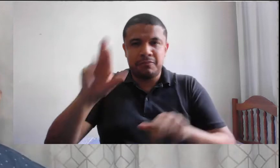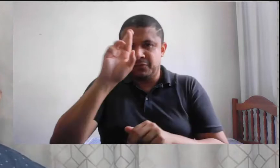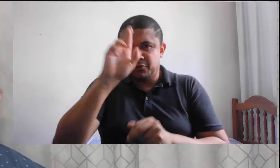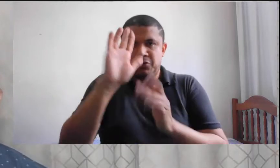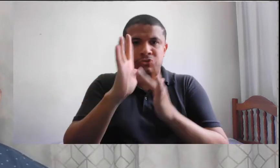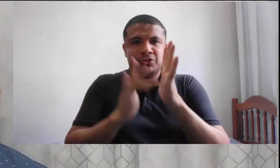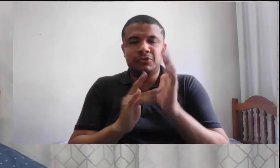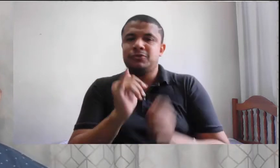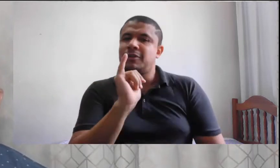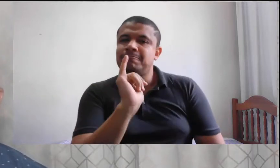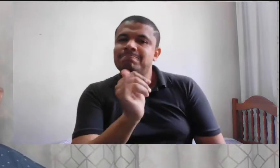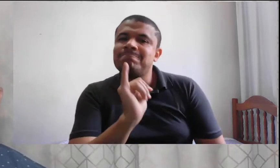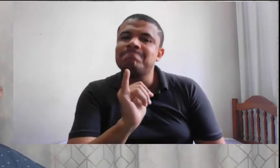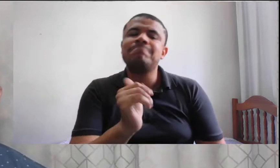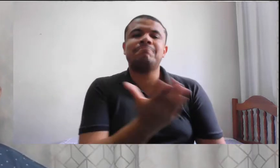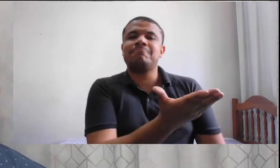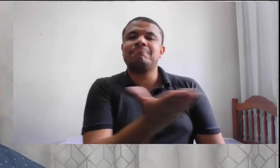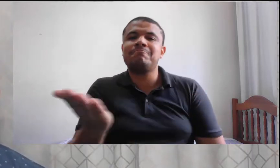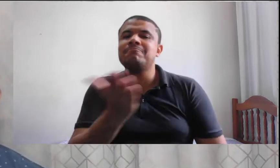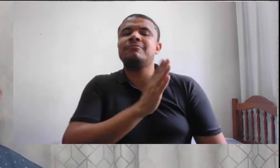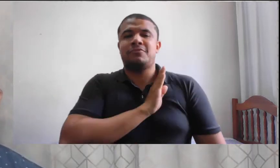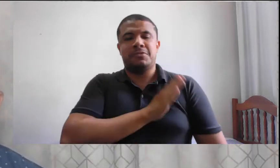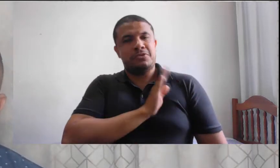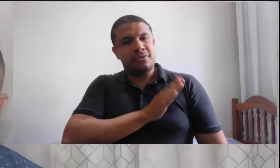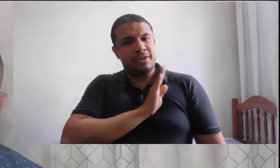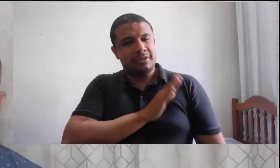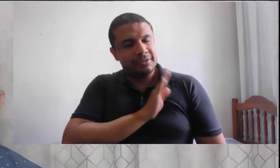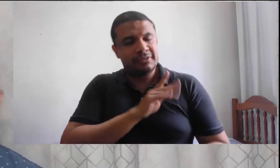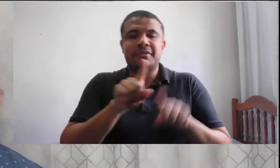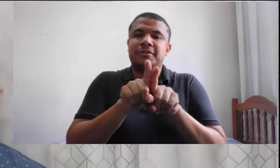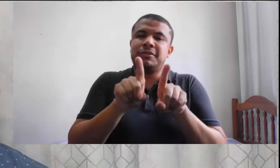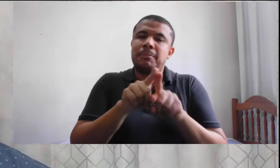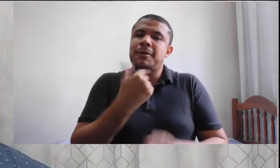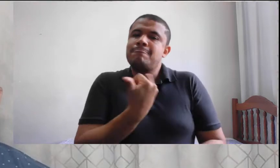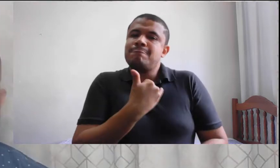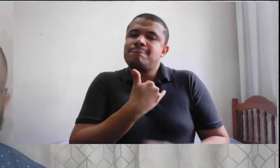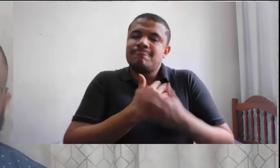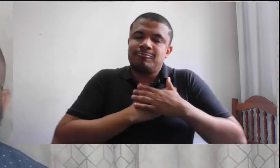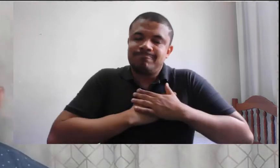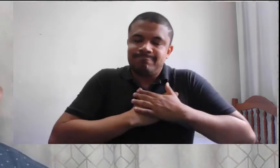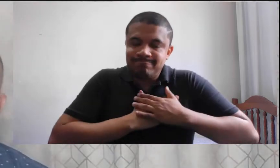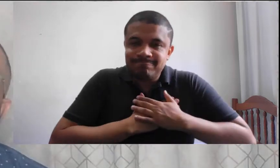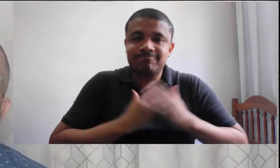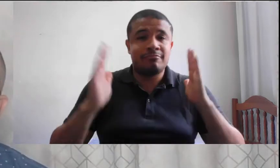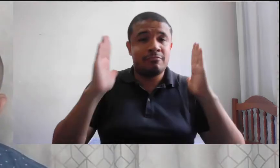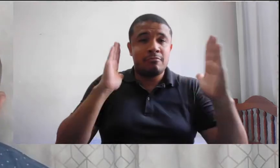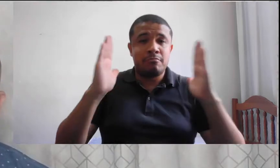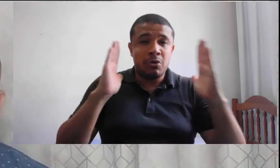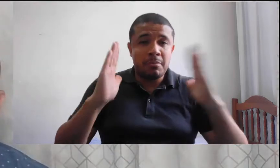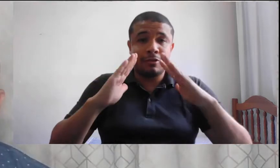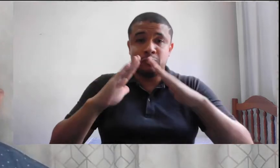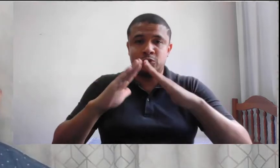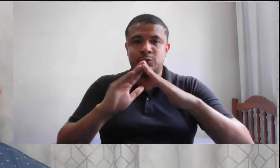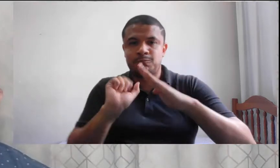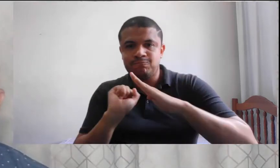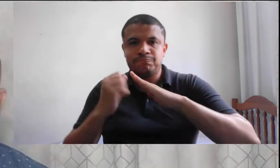tem algo a ministrar poderosamente em seu coração, assim como tem ministrado durante todo esse período aí de